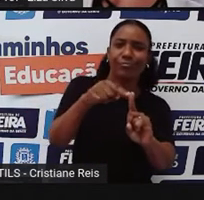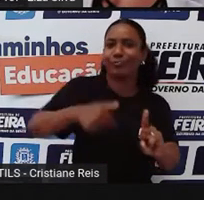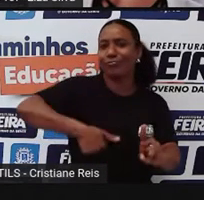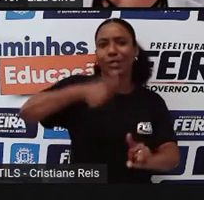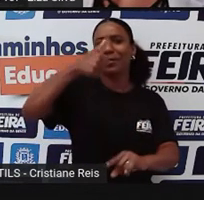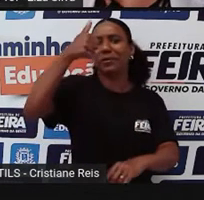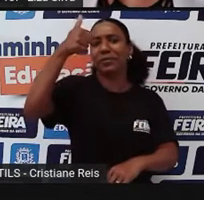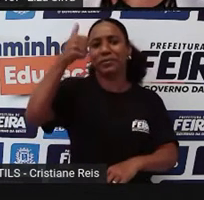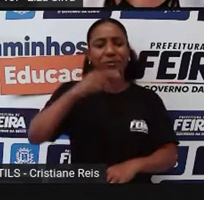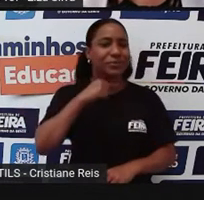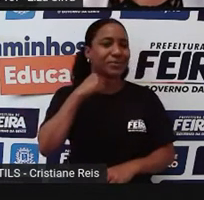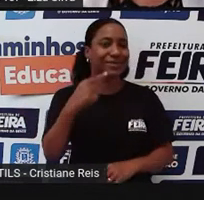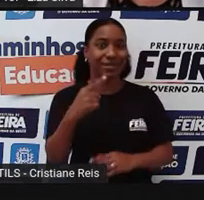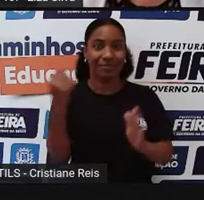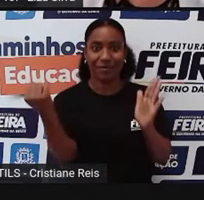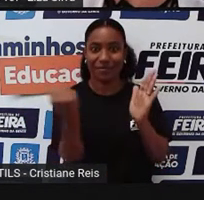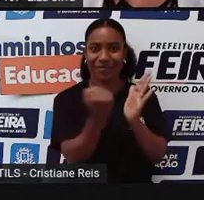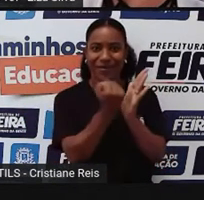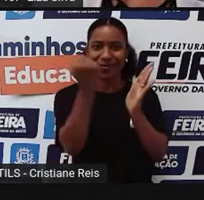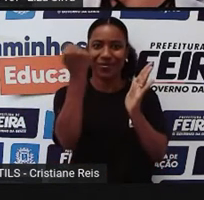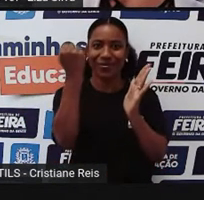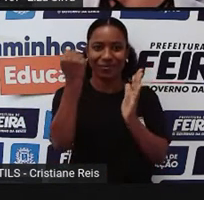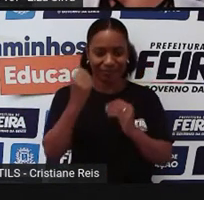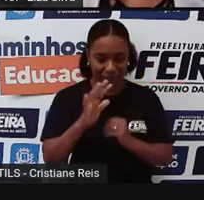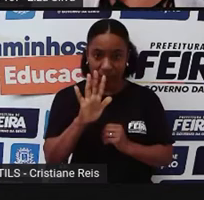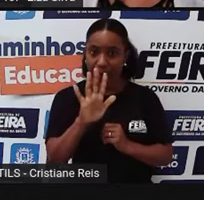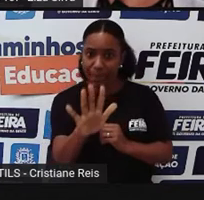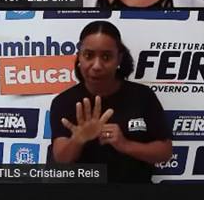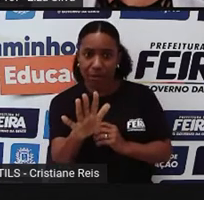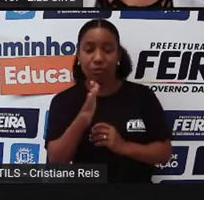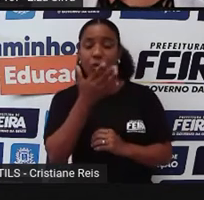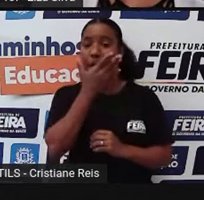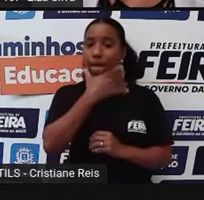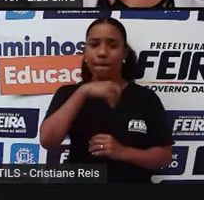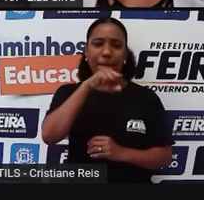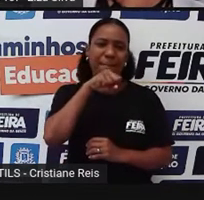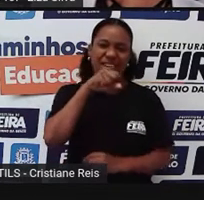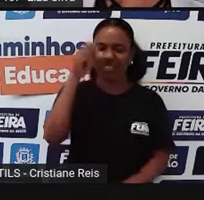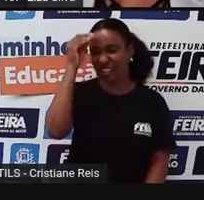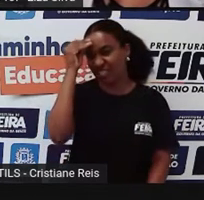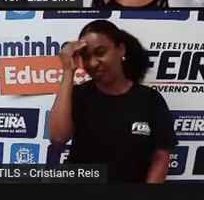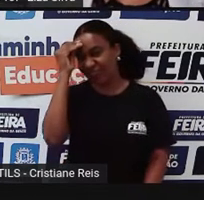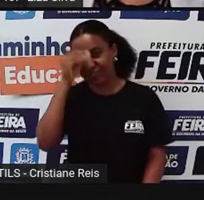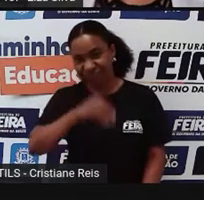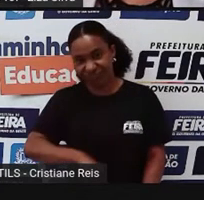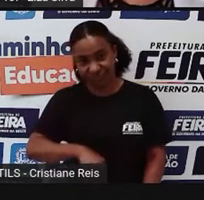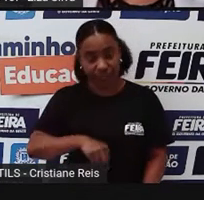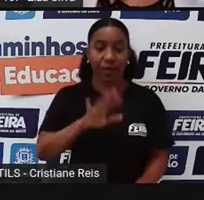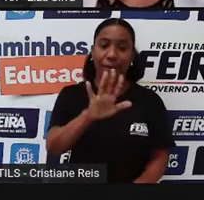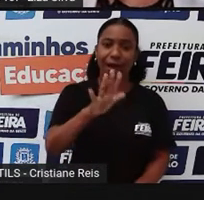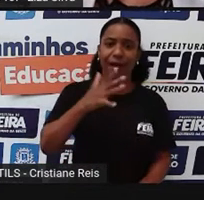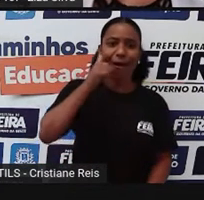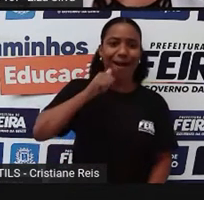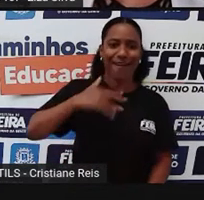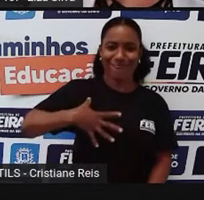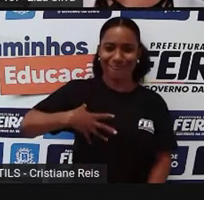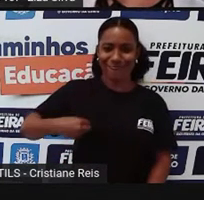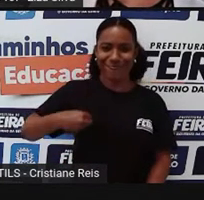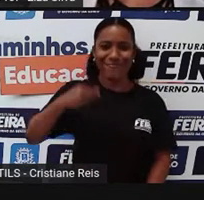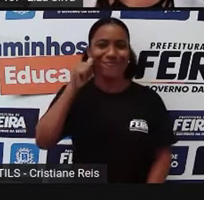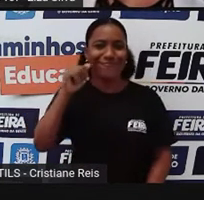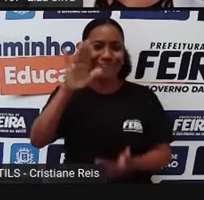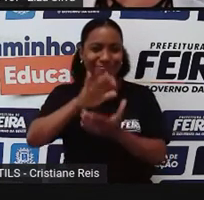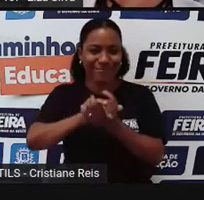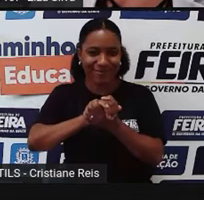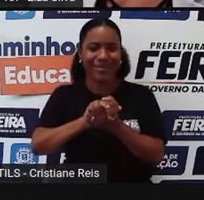qualidade o país Então pensa em desistir mas a esposa EA filha o incentivam a